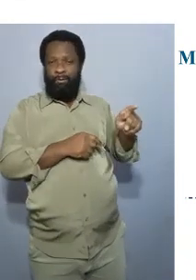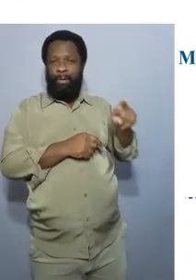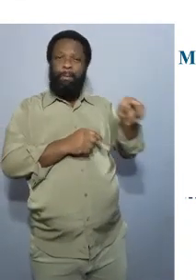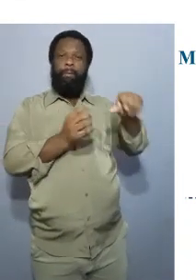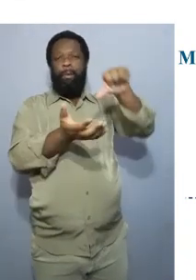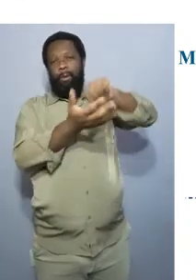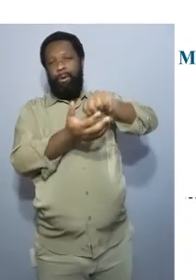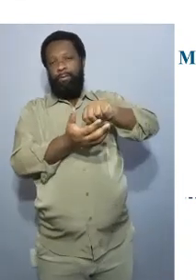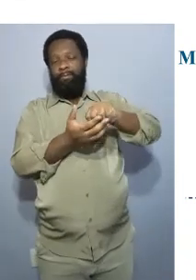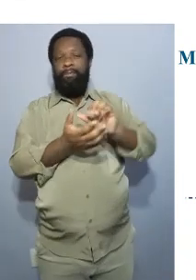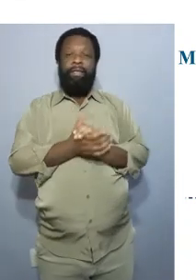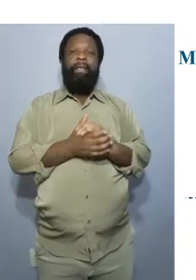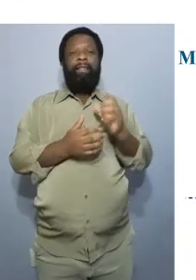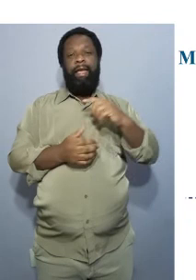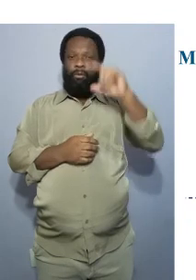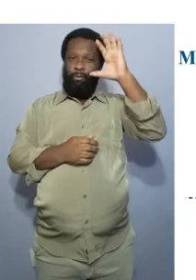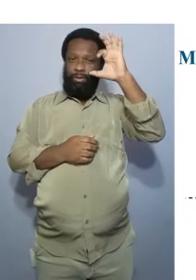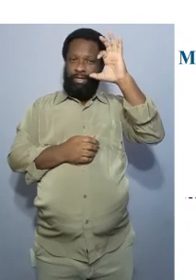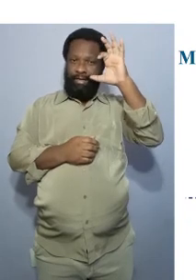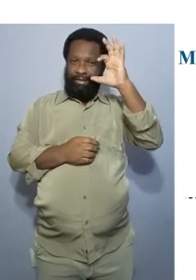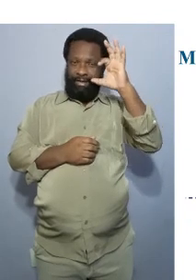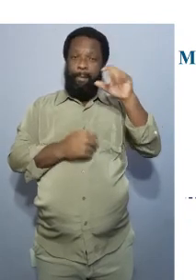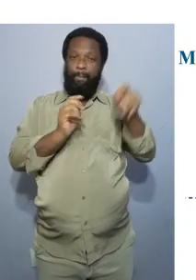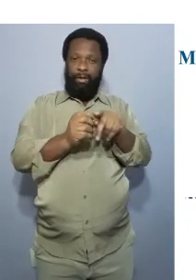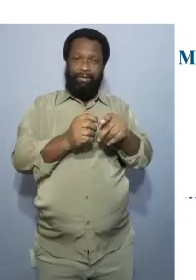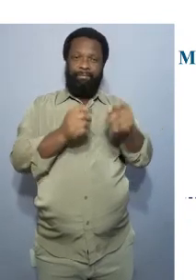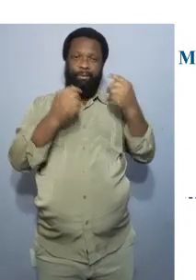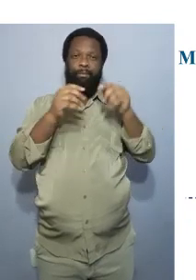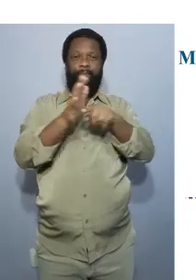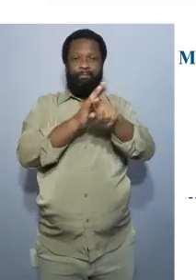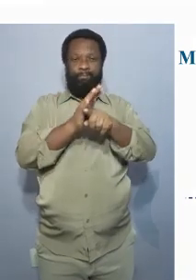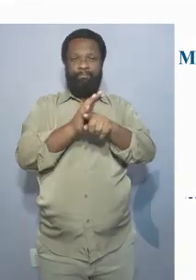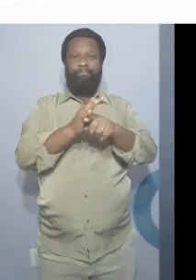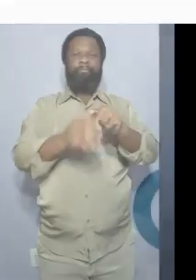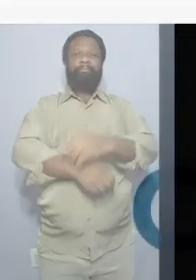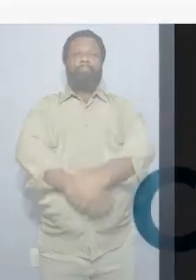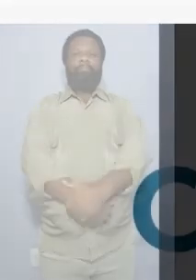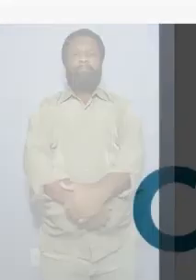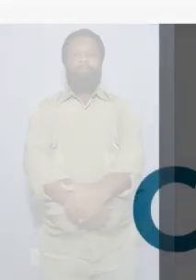professores de vocês aí do Polo. Meu Instagram é cassia.regina.s.